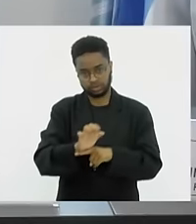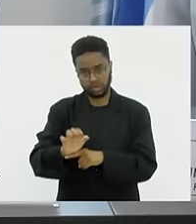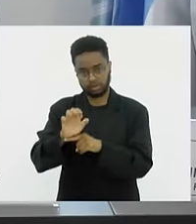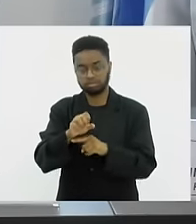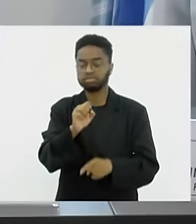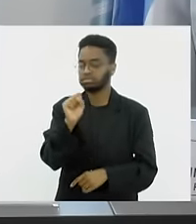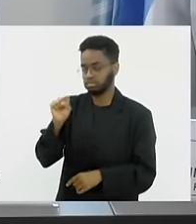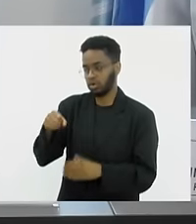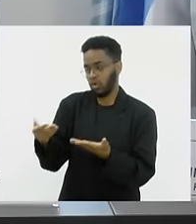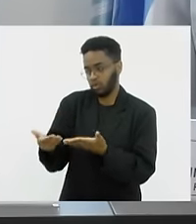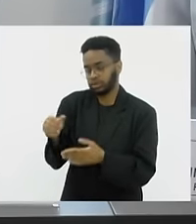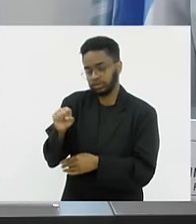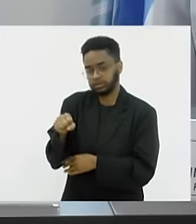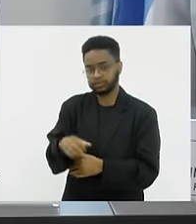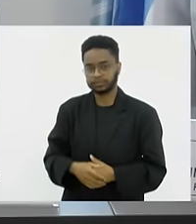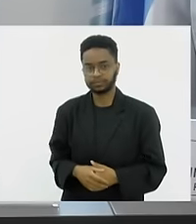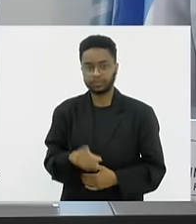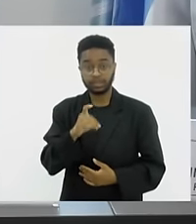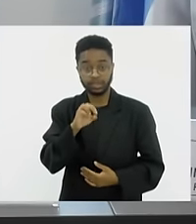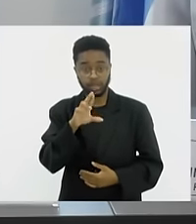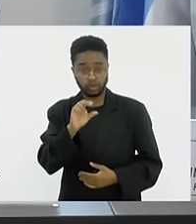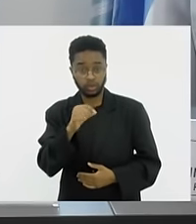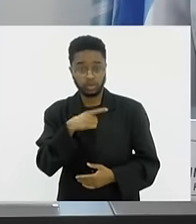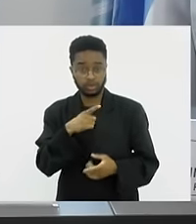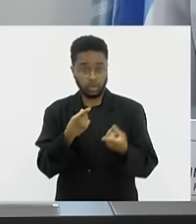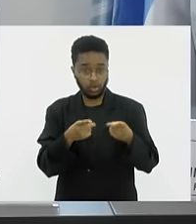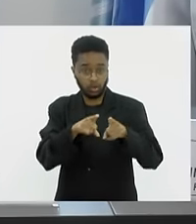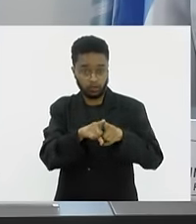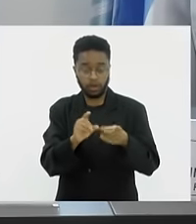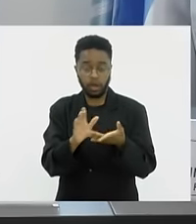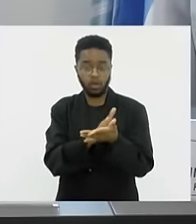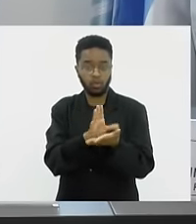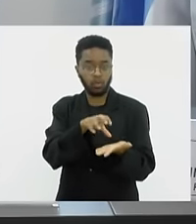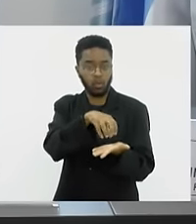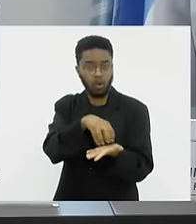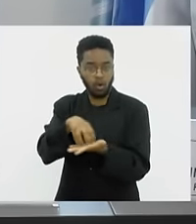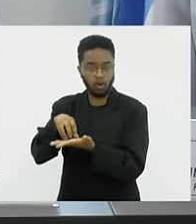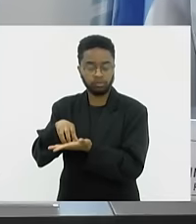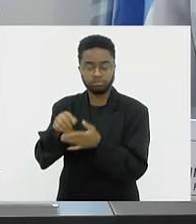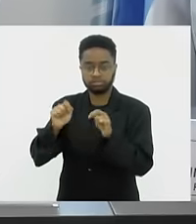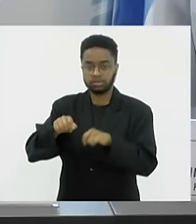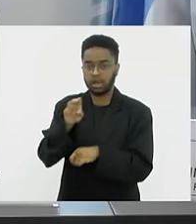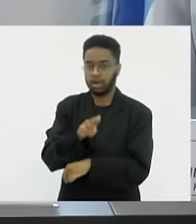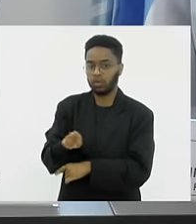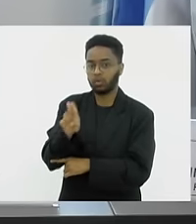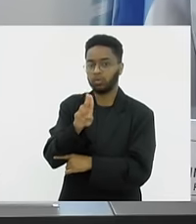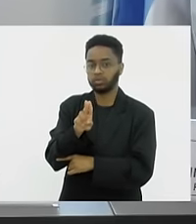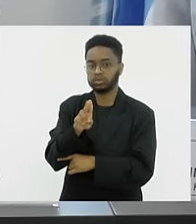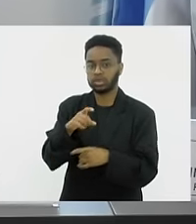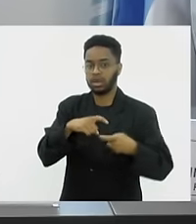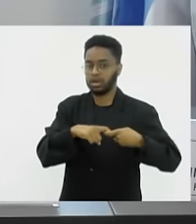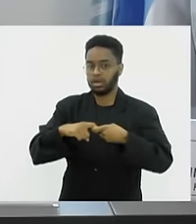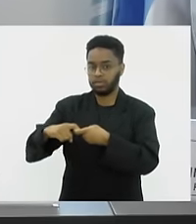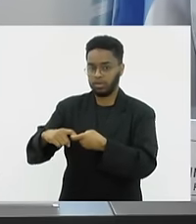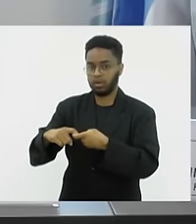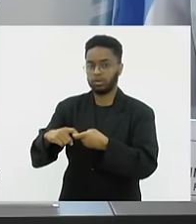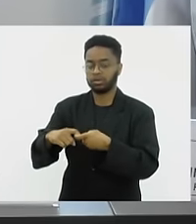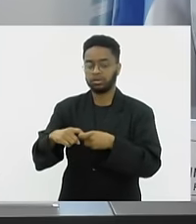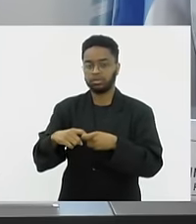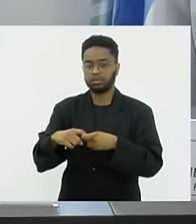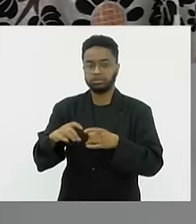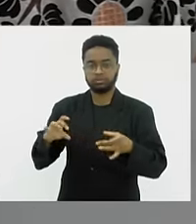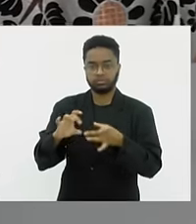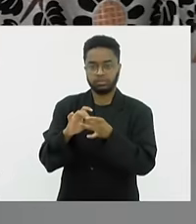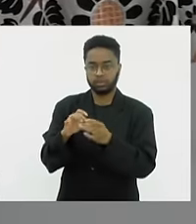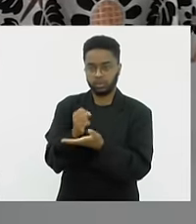tem, o Detro tem, algum convênio com órgãos do Estado para que esses órgãos utilizem os reboques objeto desse